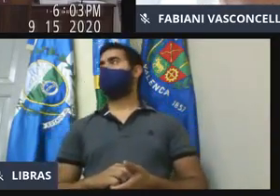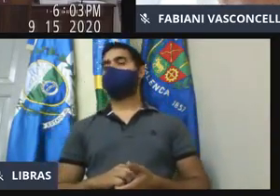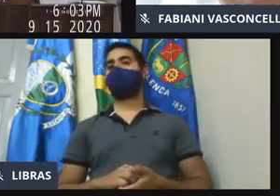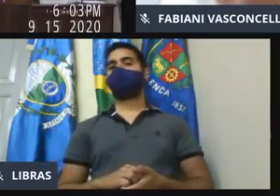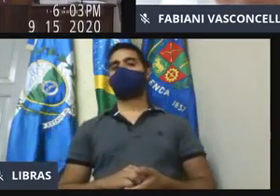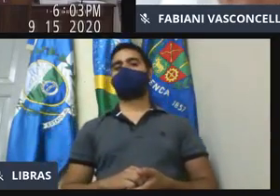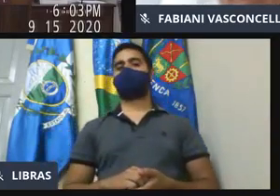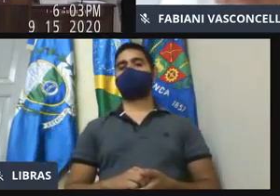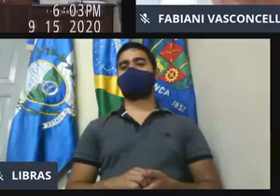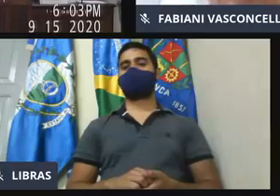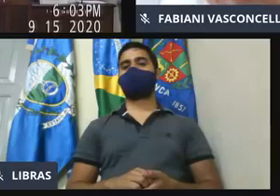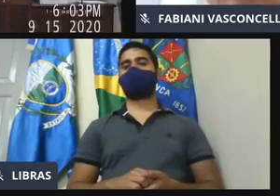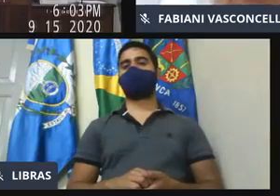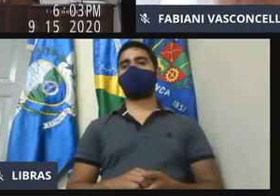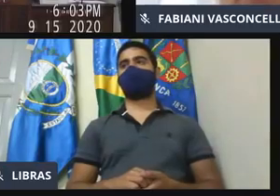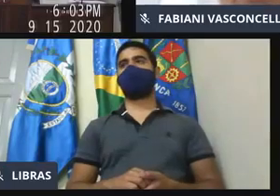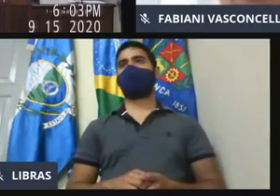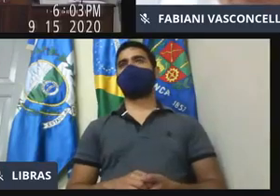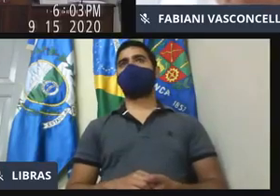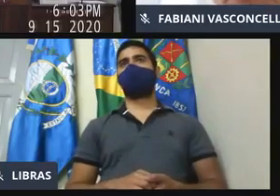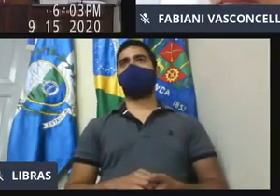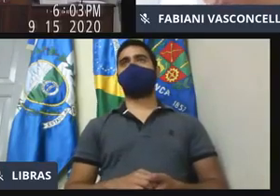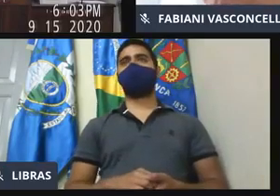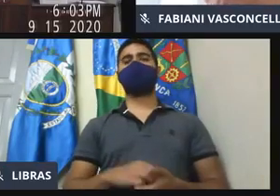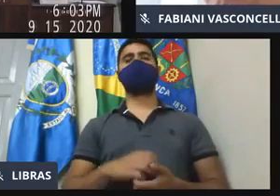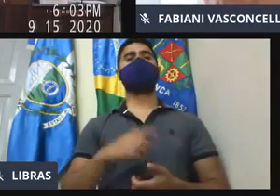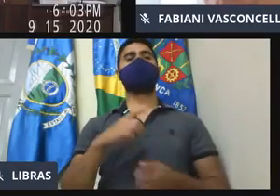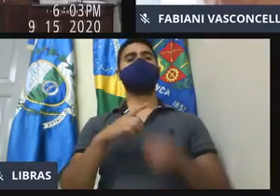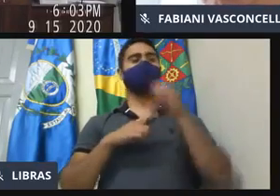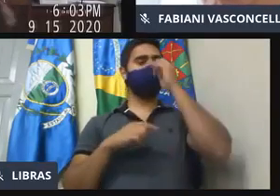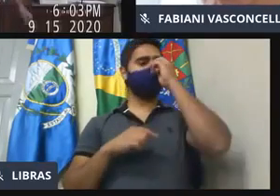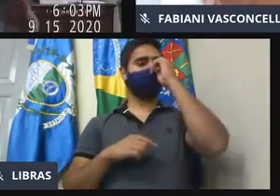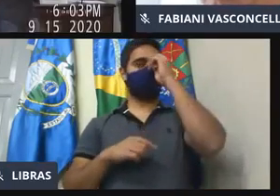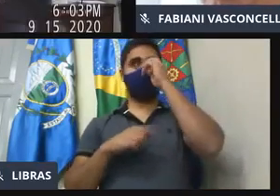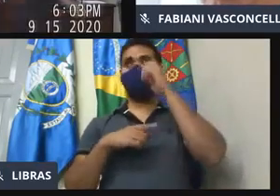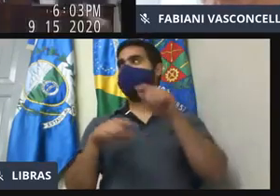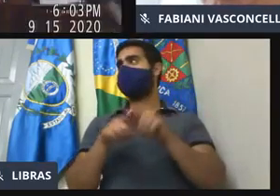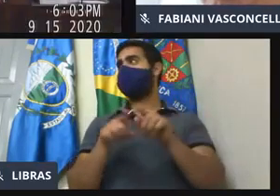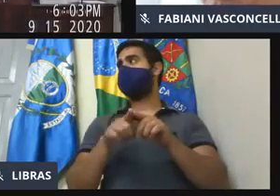aqui o retorno da Procuradoria